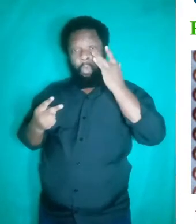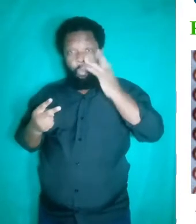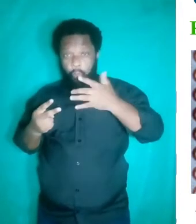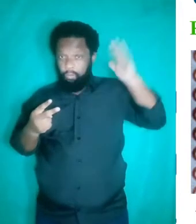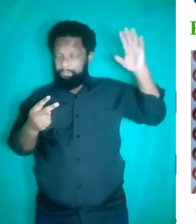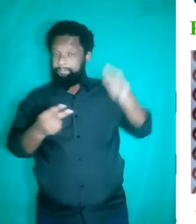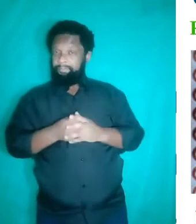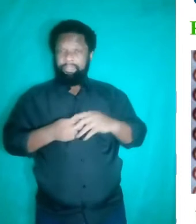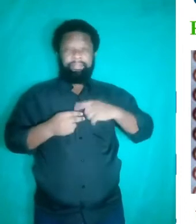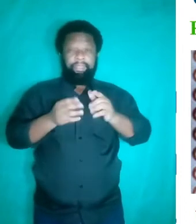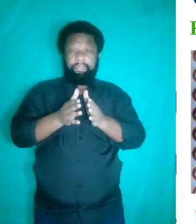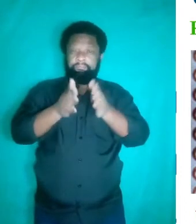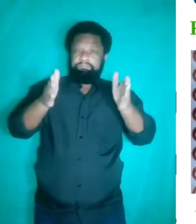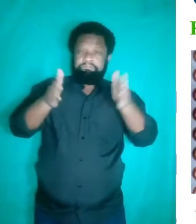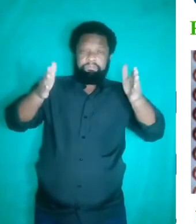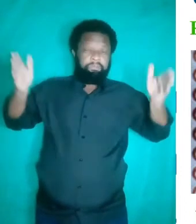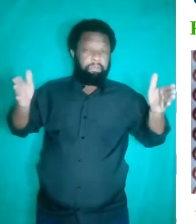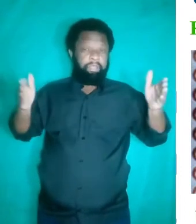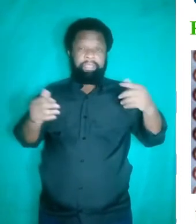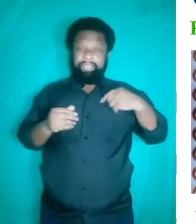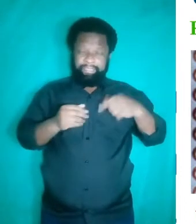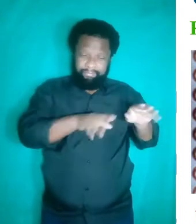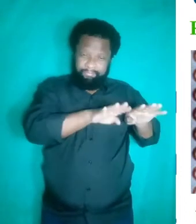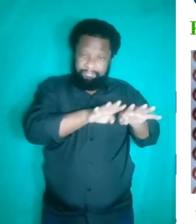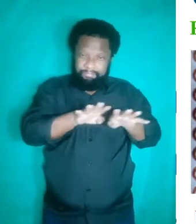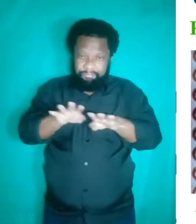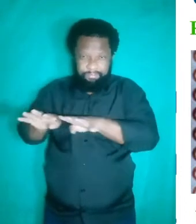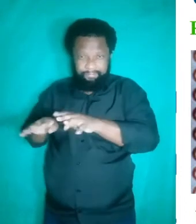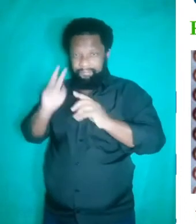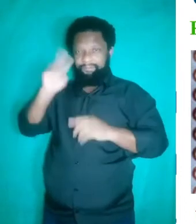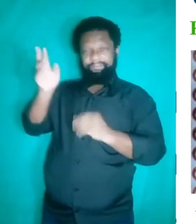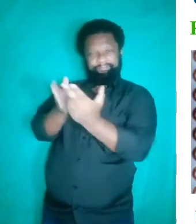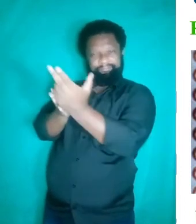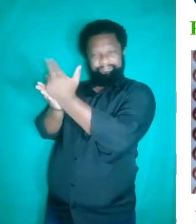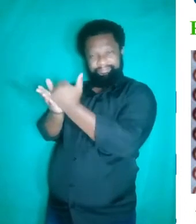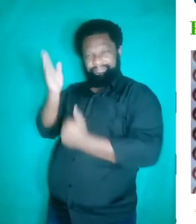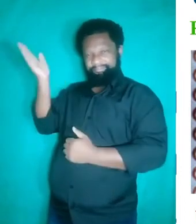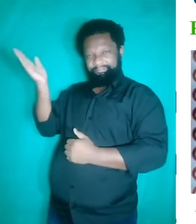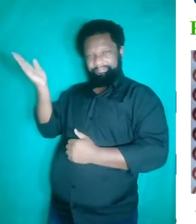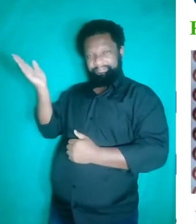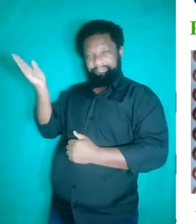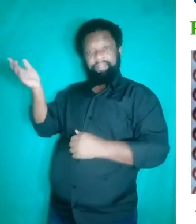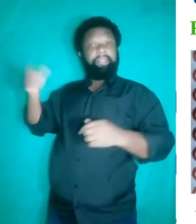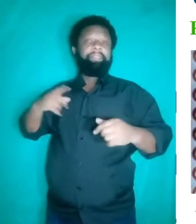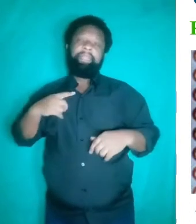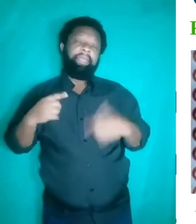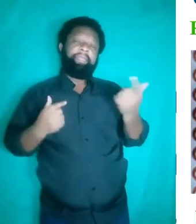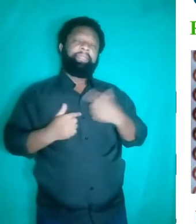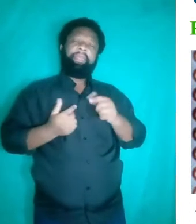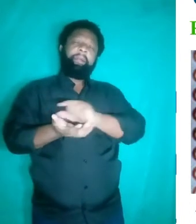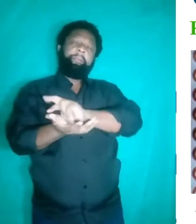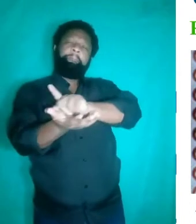ok? Aqui você tem eles com vários tamanhos sendo usados numa placa, tá bem? Você